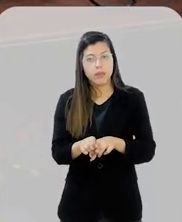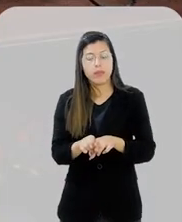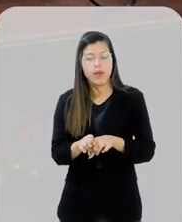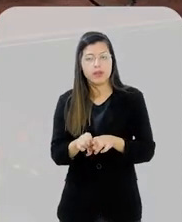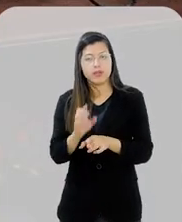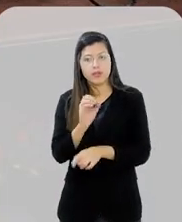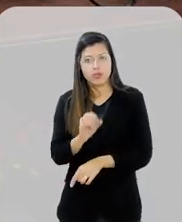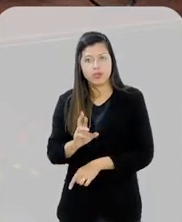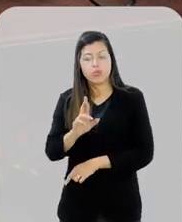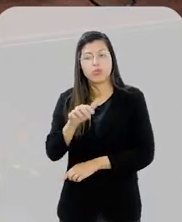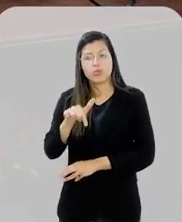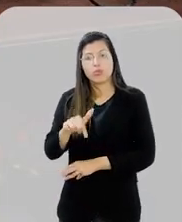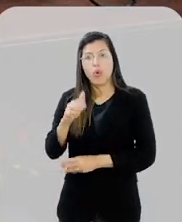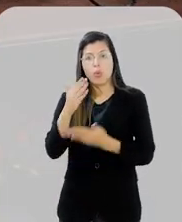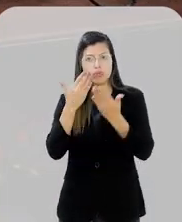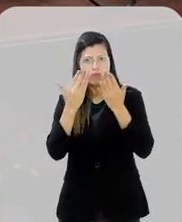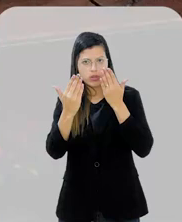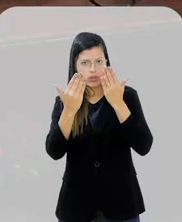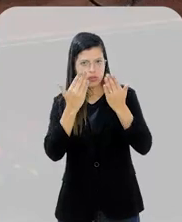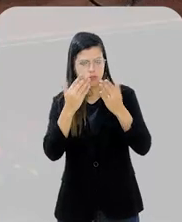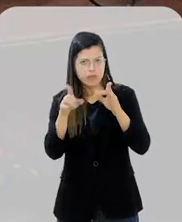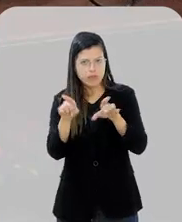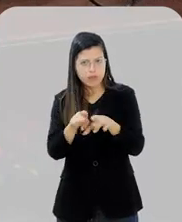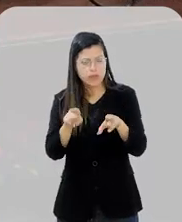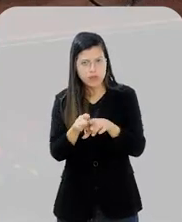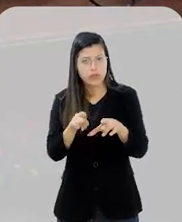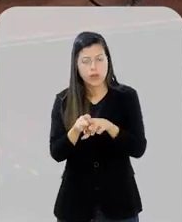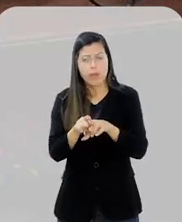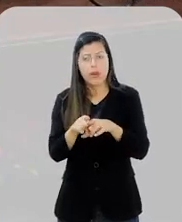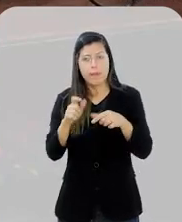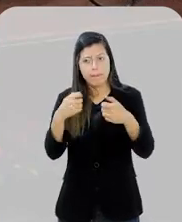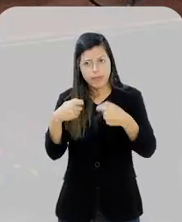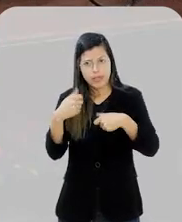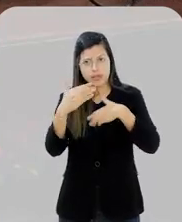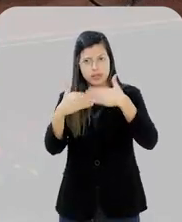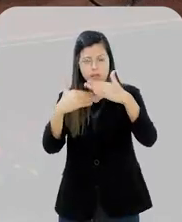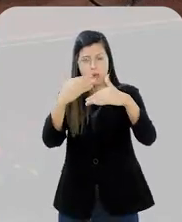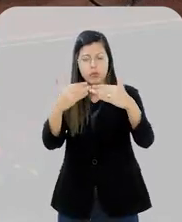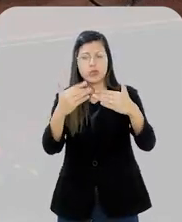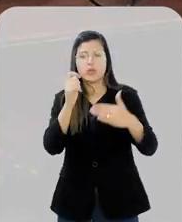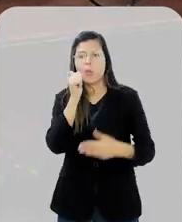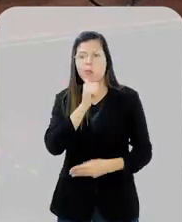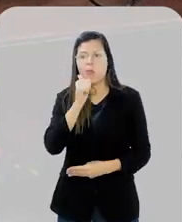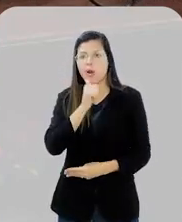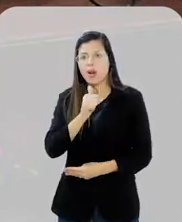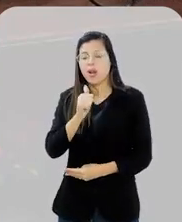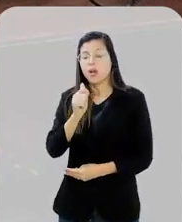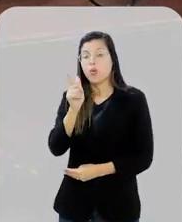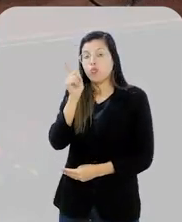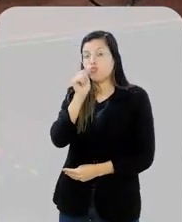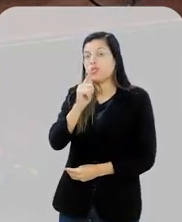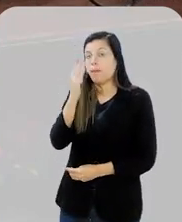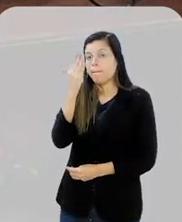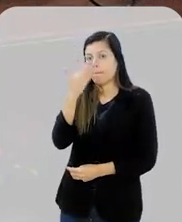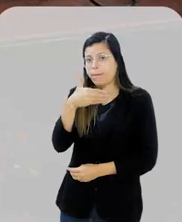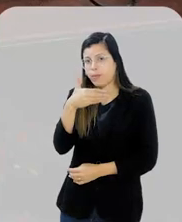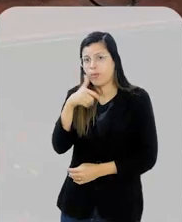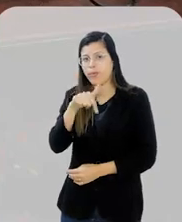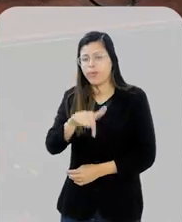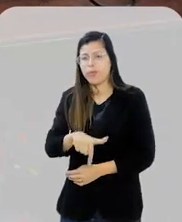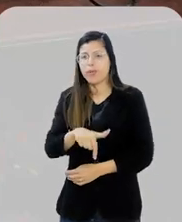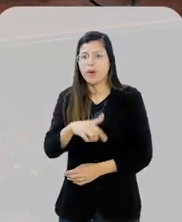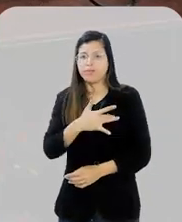Matheus, o psicólogo ele também tem que entrar nesse trâmite para que a mulher possa provar que está aí tendo a